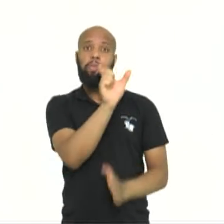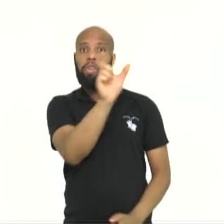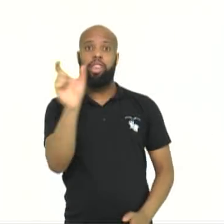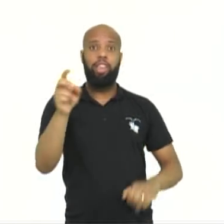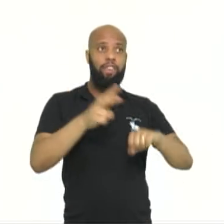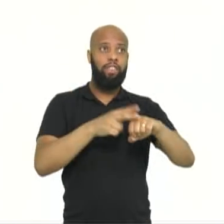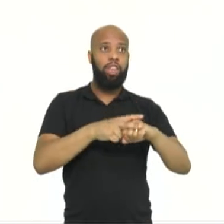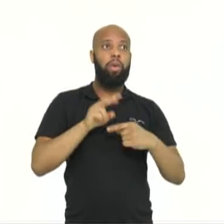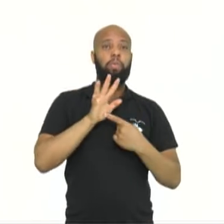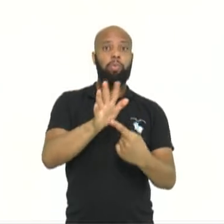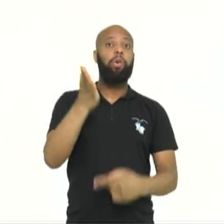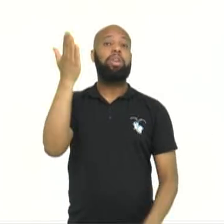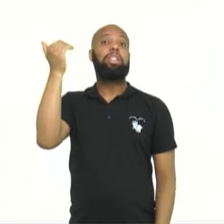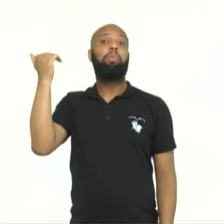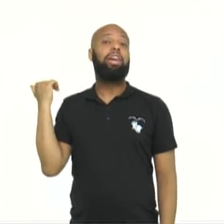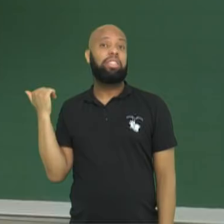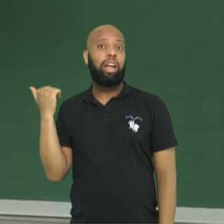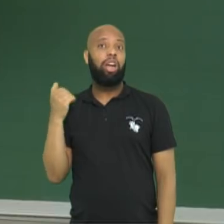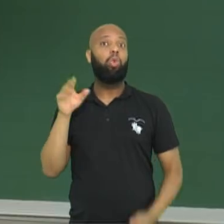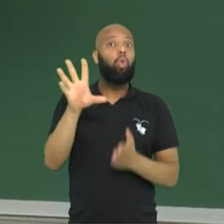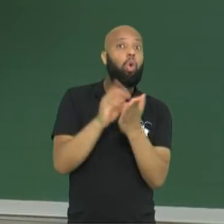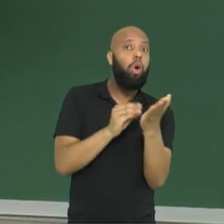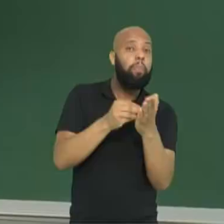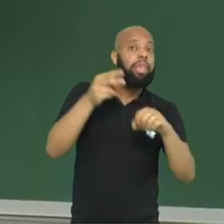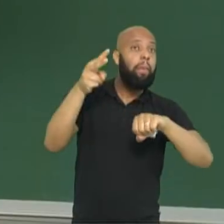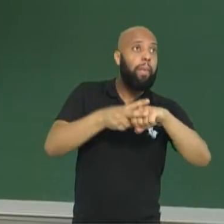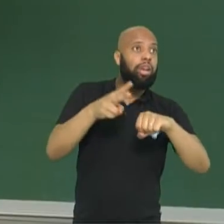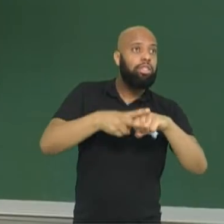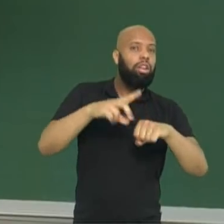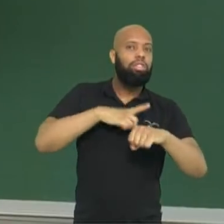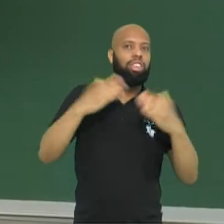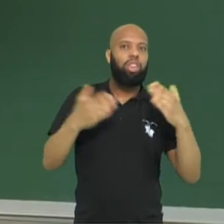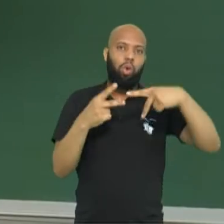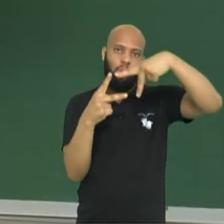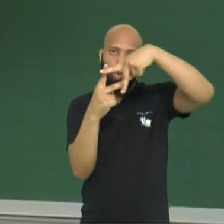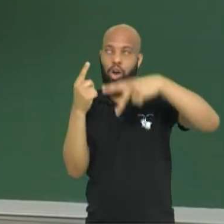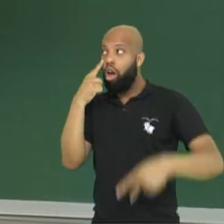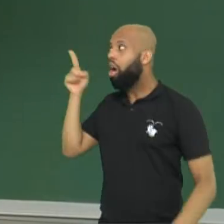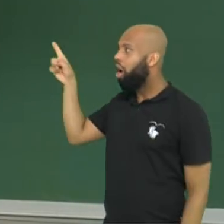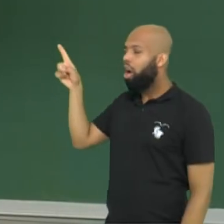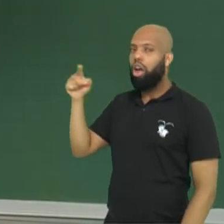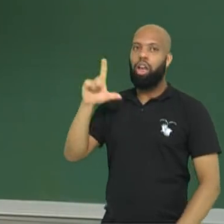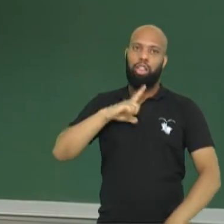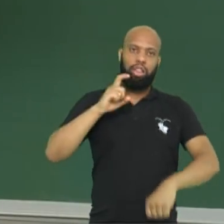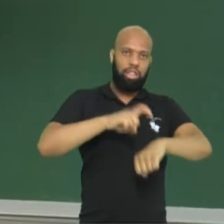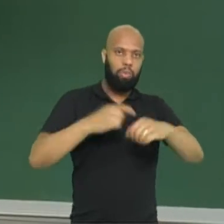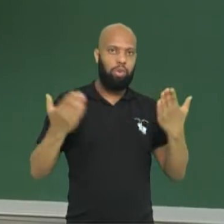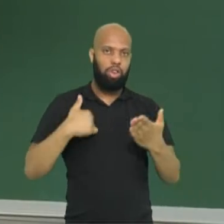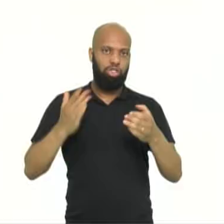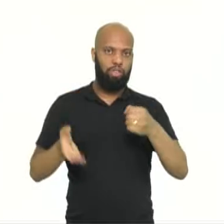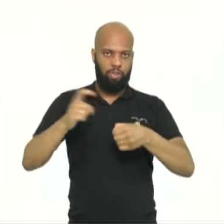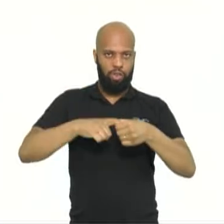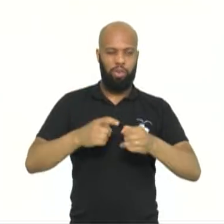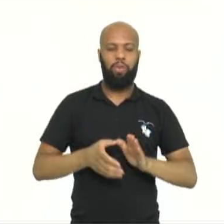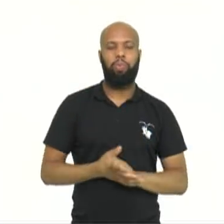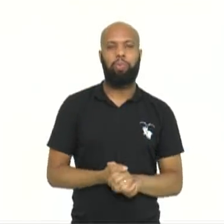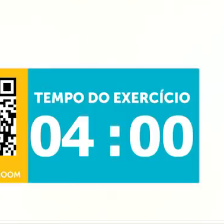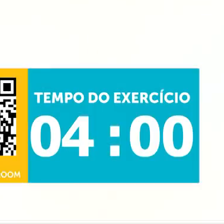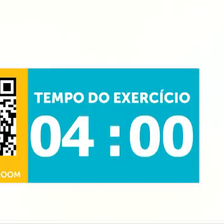ações ocorridas no passado, então presentes aqui neste trecho. Já retornamos.